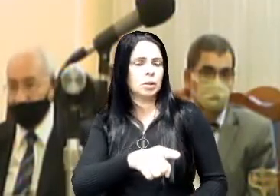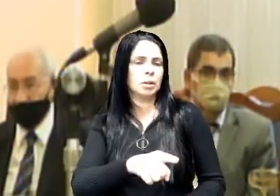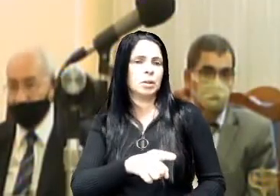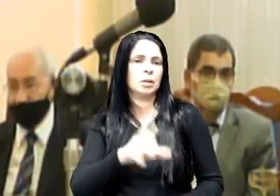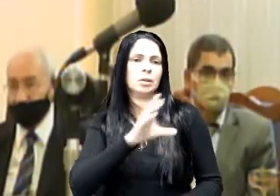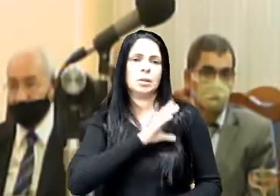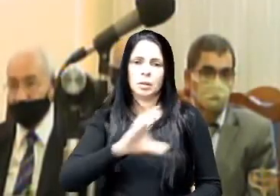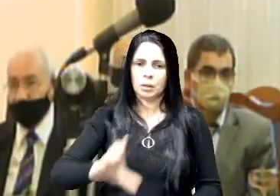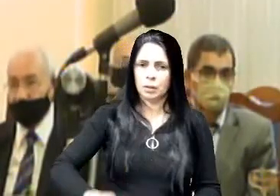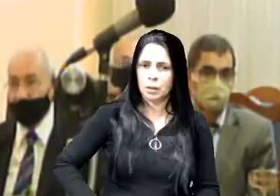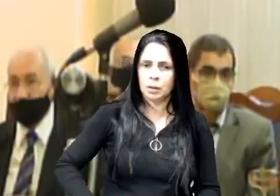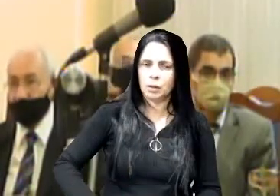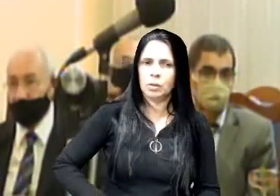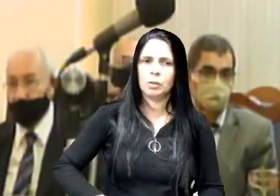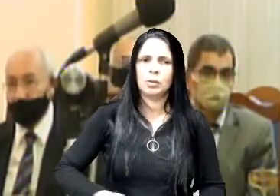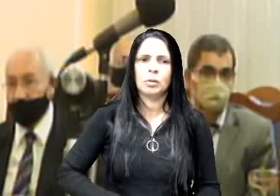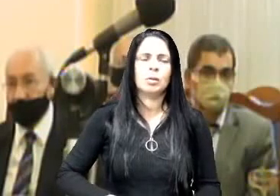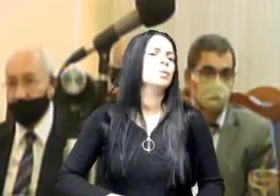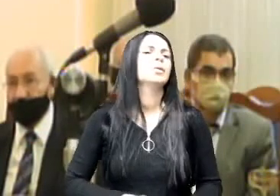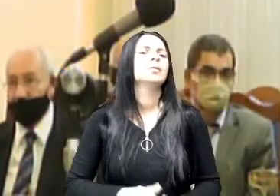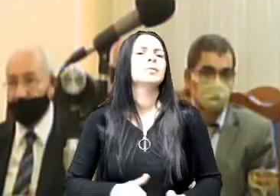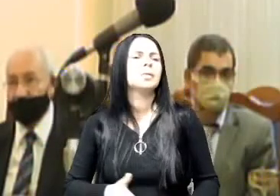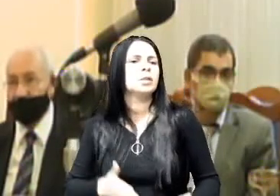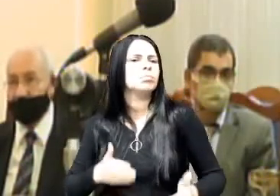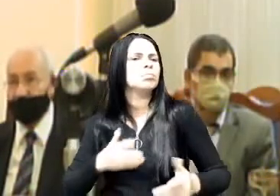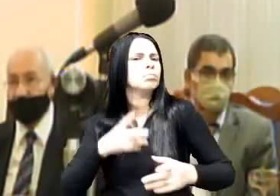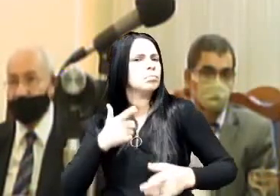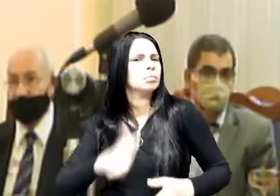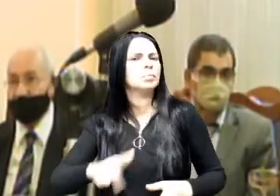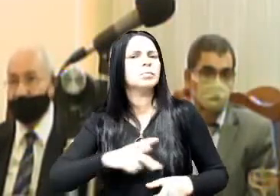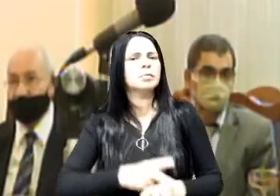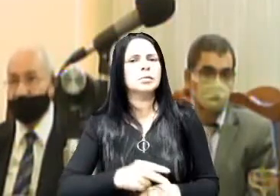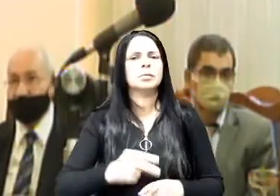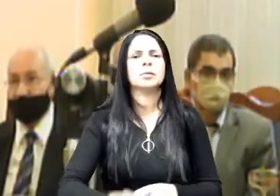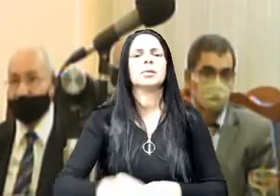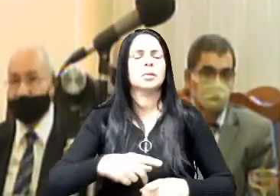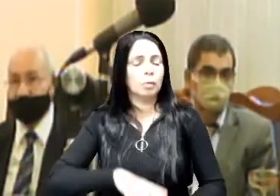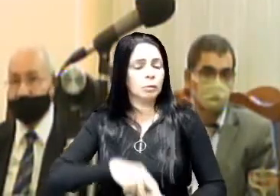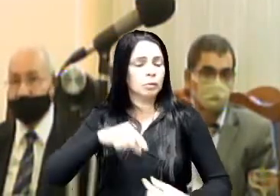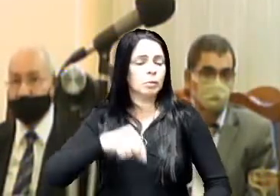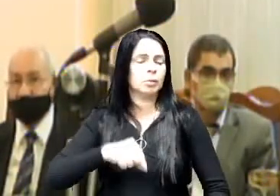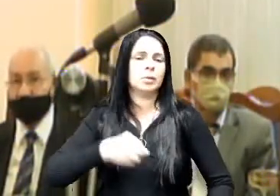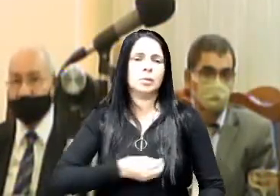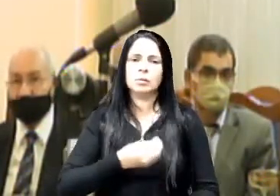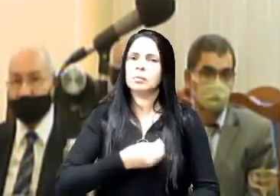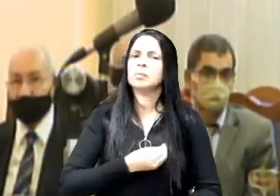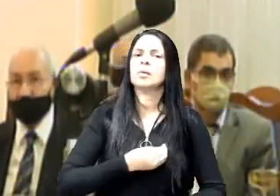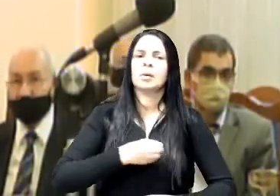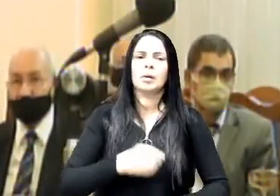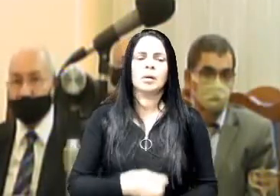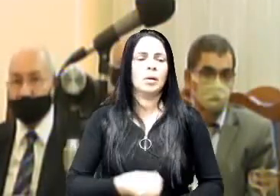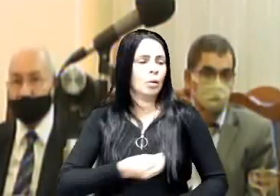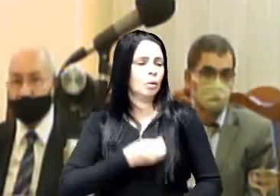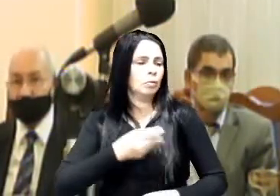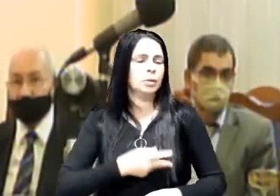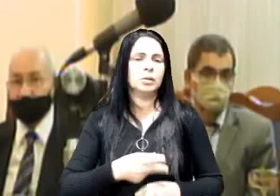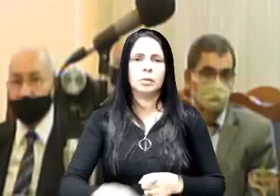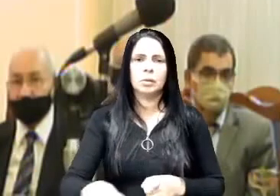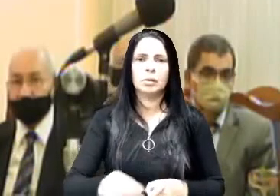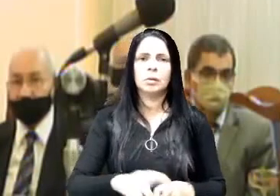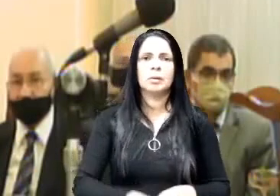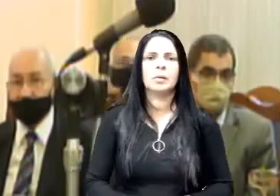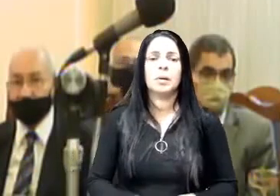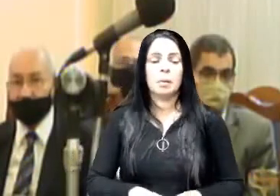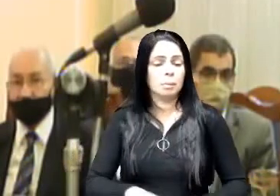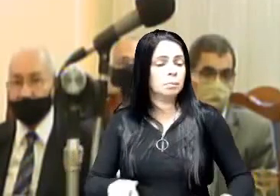as bênçãos de Cristo, no topo da vida espiritual, uma vida vitoriosa, mas